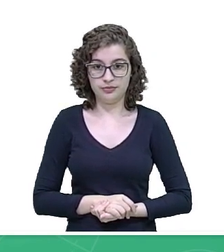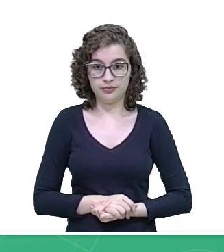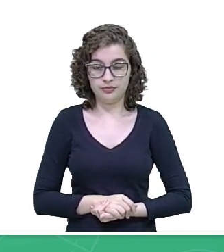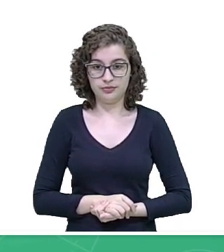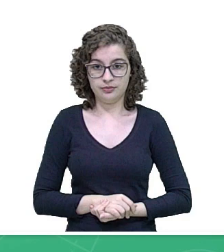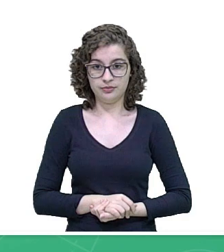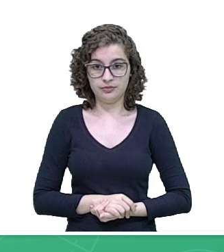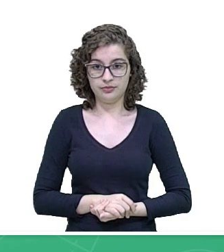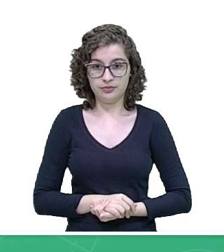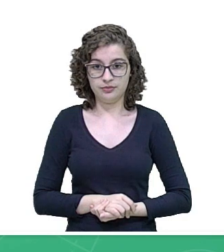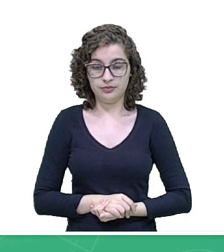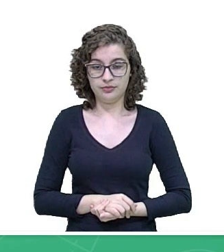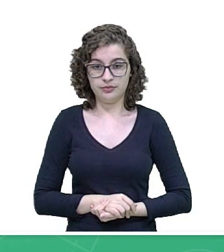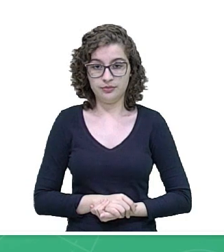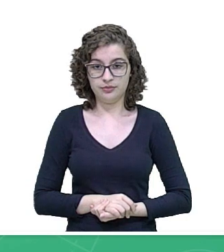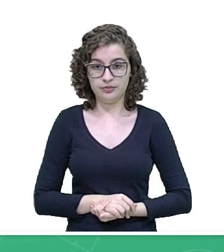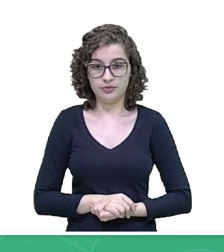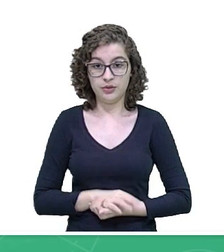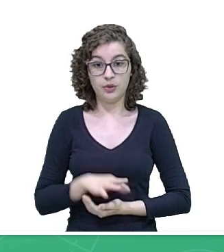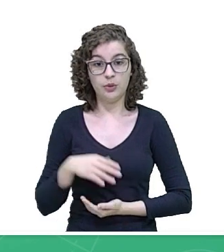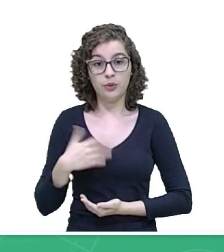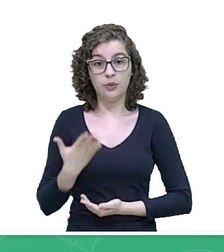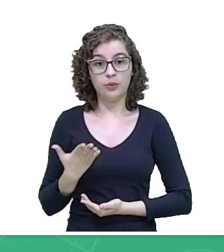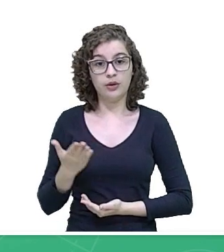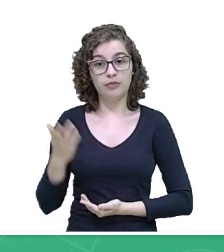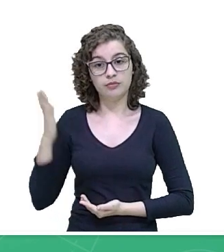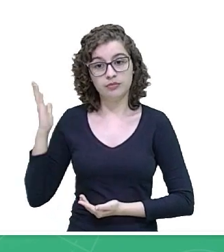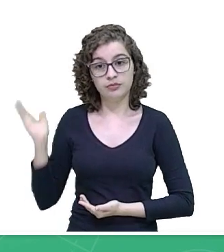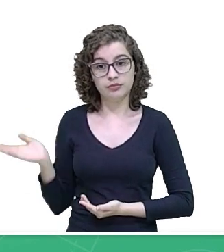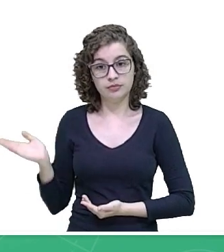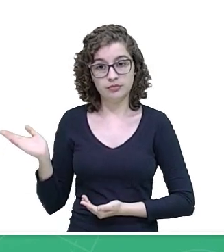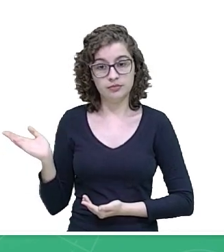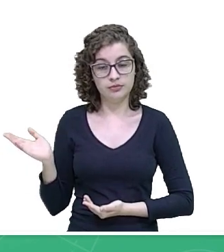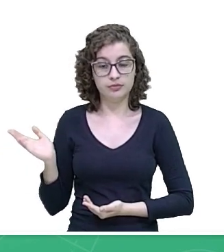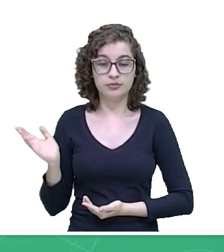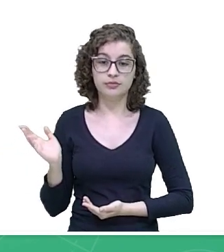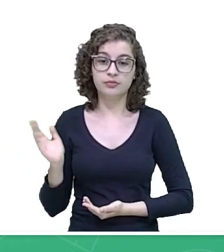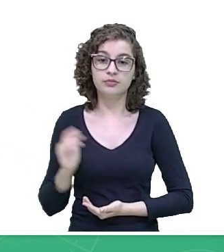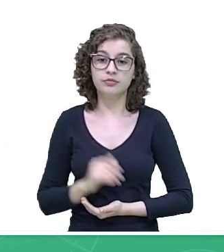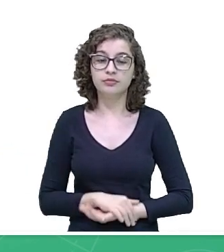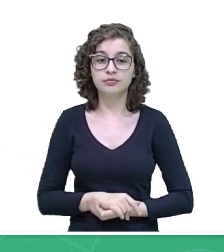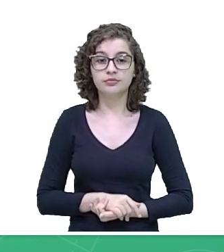5, pronto. Então, vamos ver quais são as alternativas. Olha só.